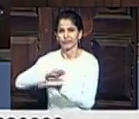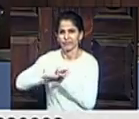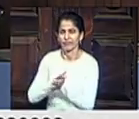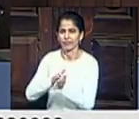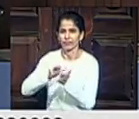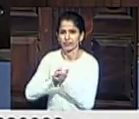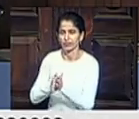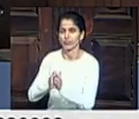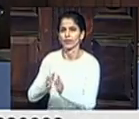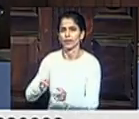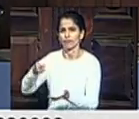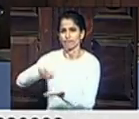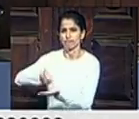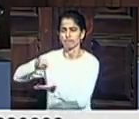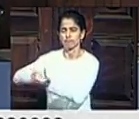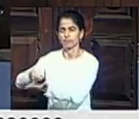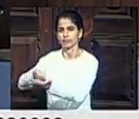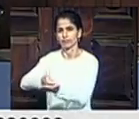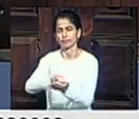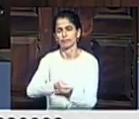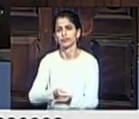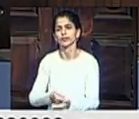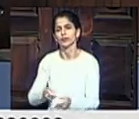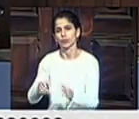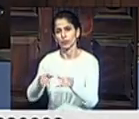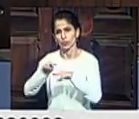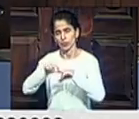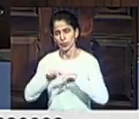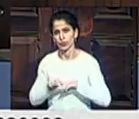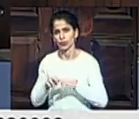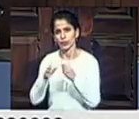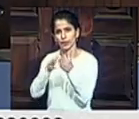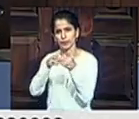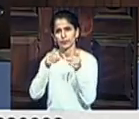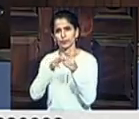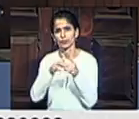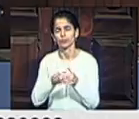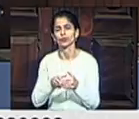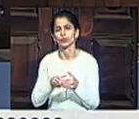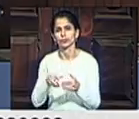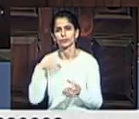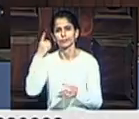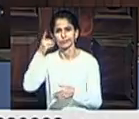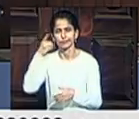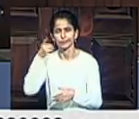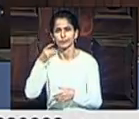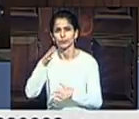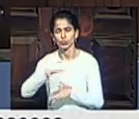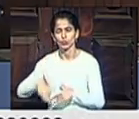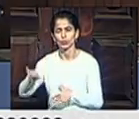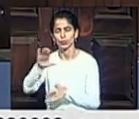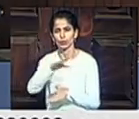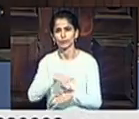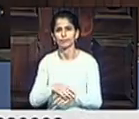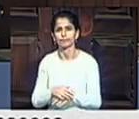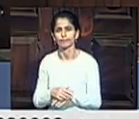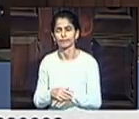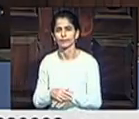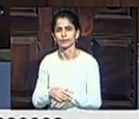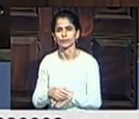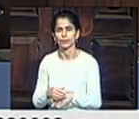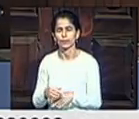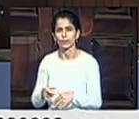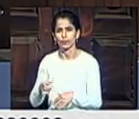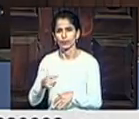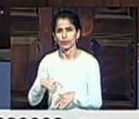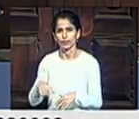onde tirar. E eu peço aos senhores e senhoras deputados, vamos botar a